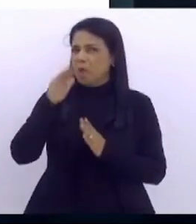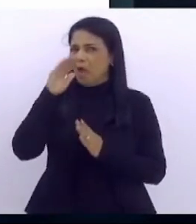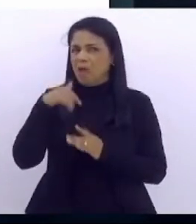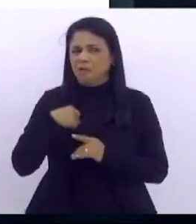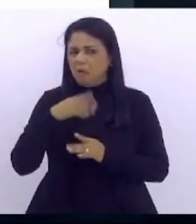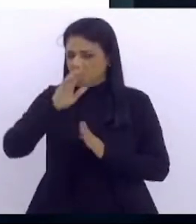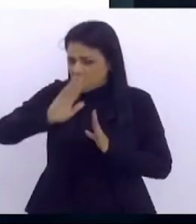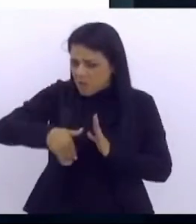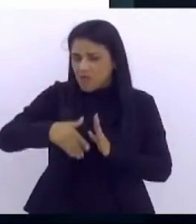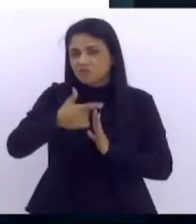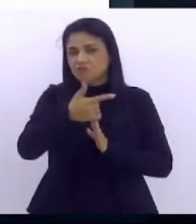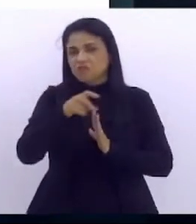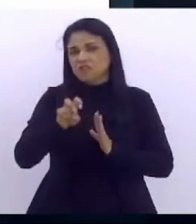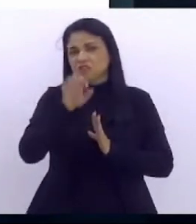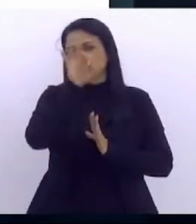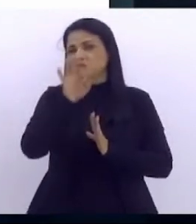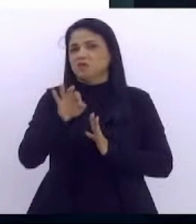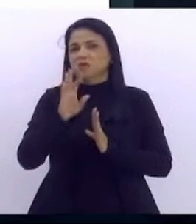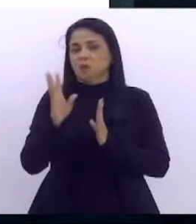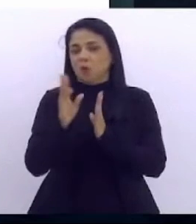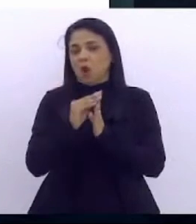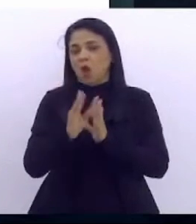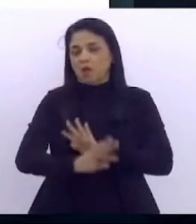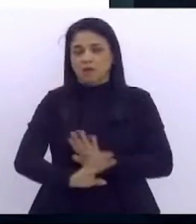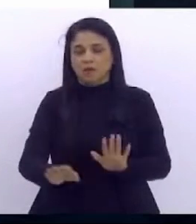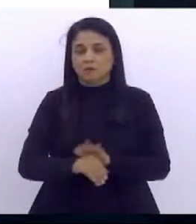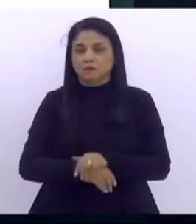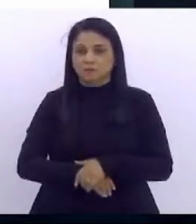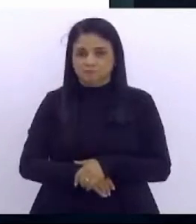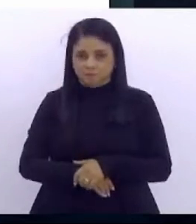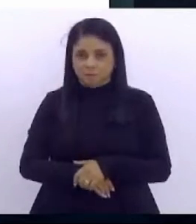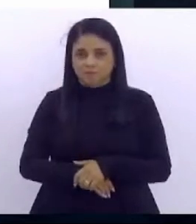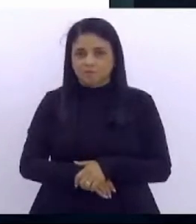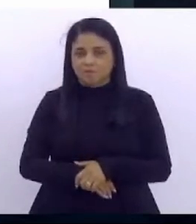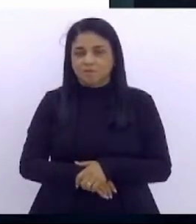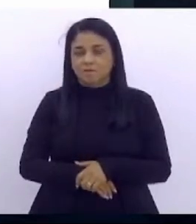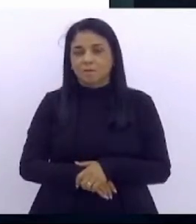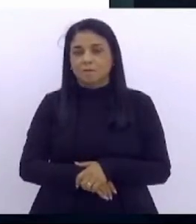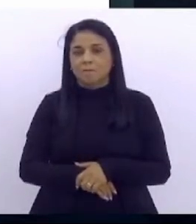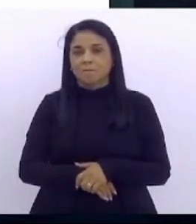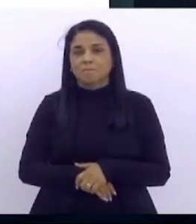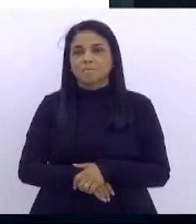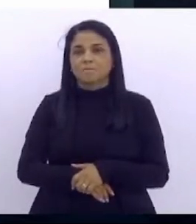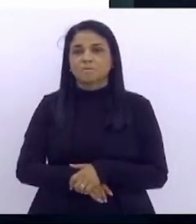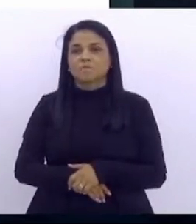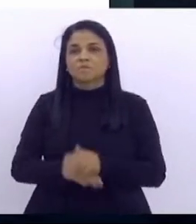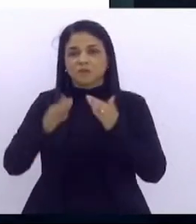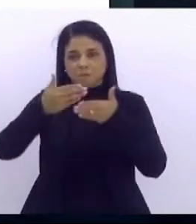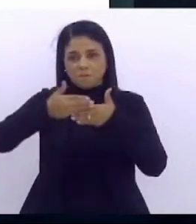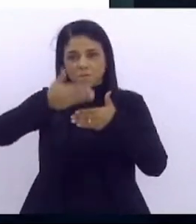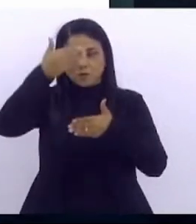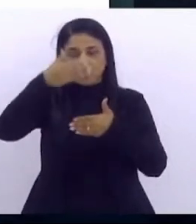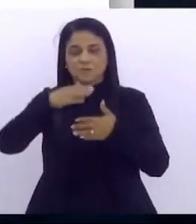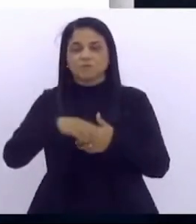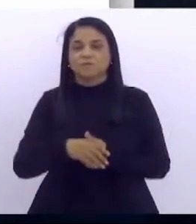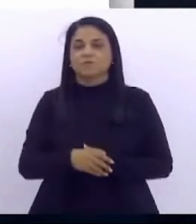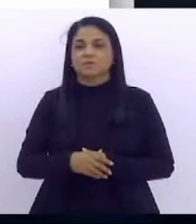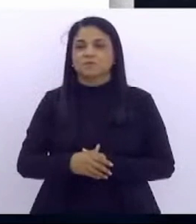pesquisa deles não serviu. Antes tivesse botado 34, ia inflar menos os números. Tá? Pode passar